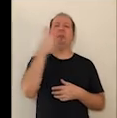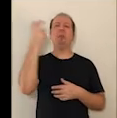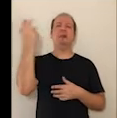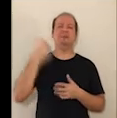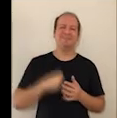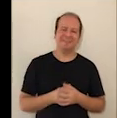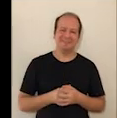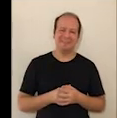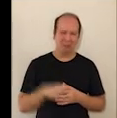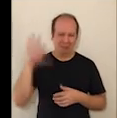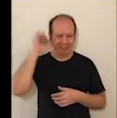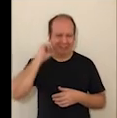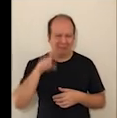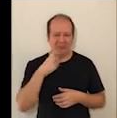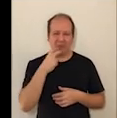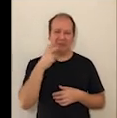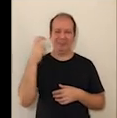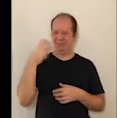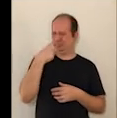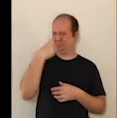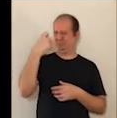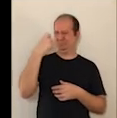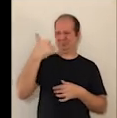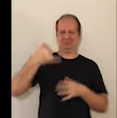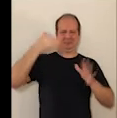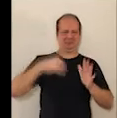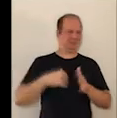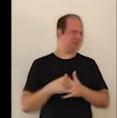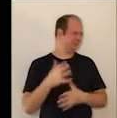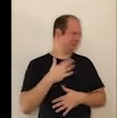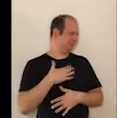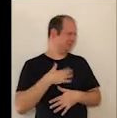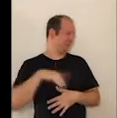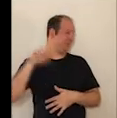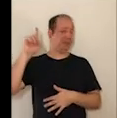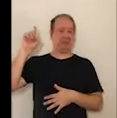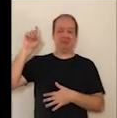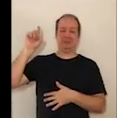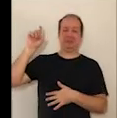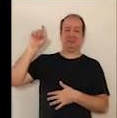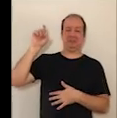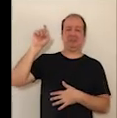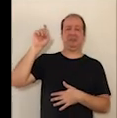Eu vou ter que ficar ouvindo esse trombone, é? Santo Deus! Santo Deus!